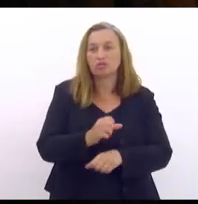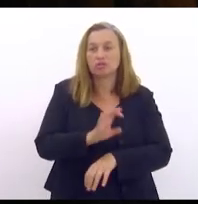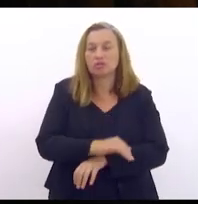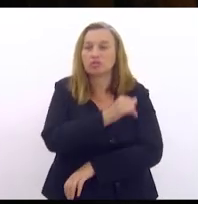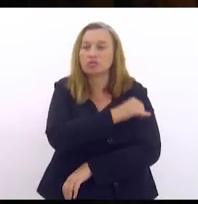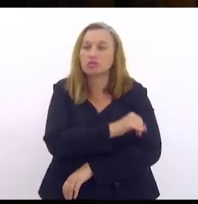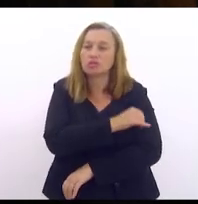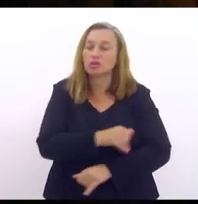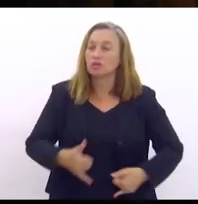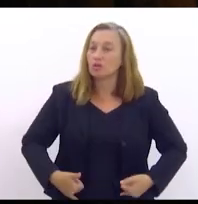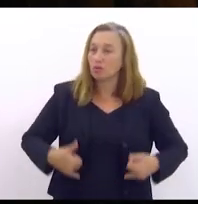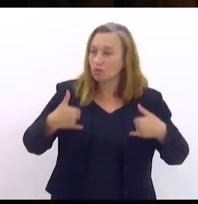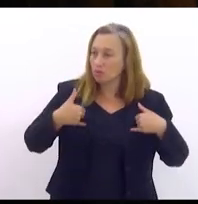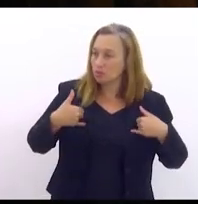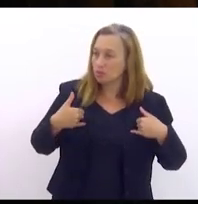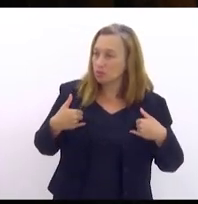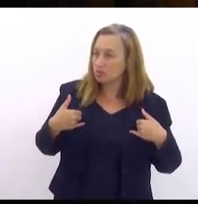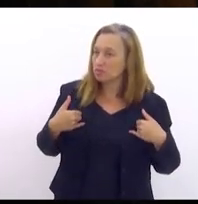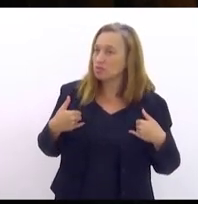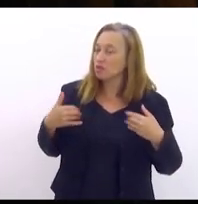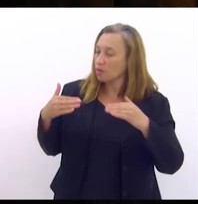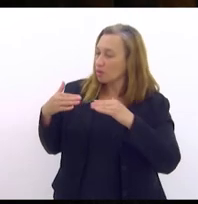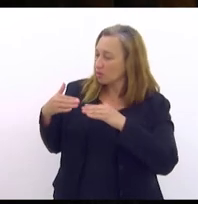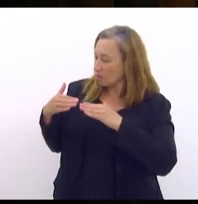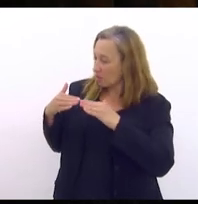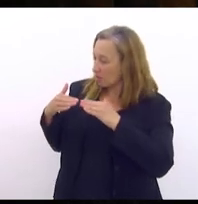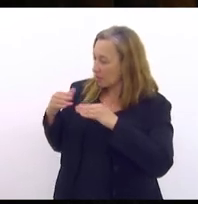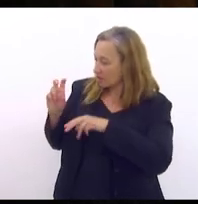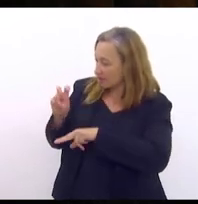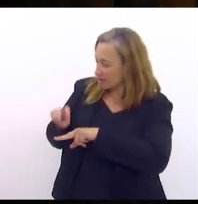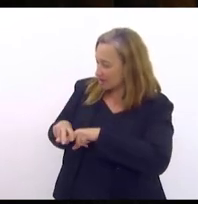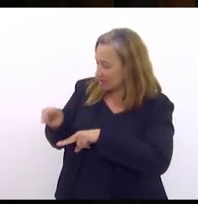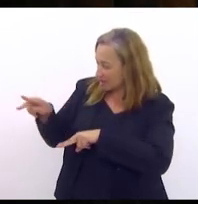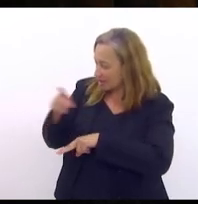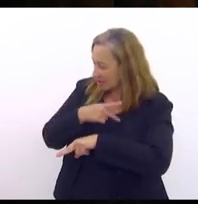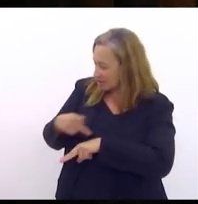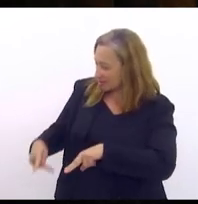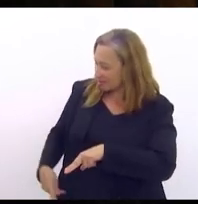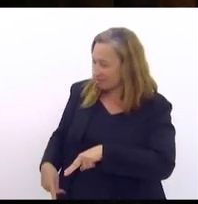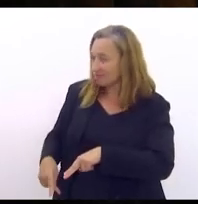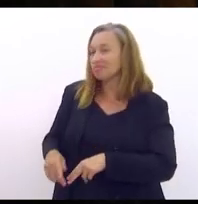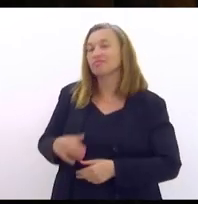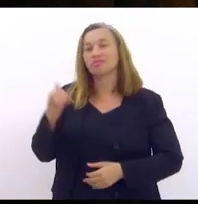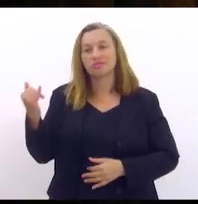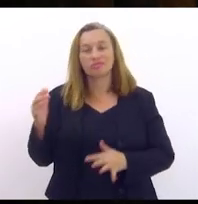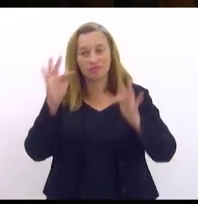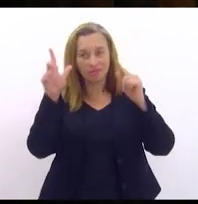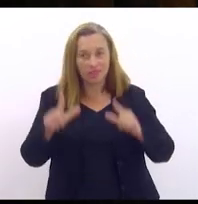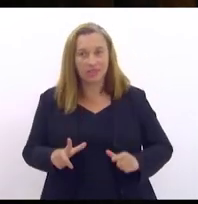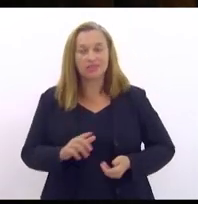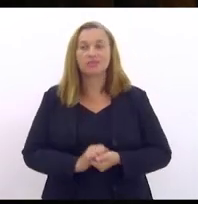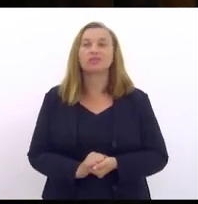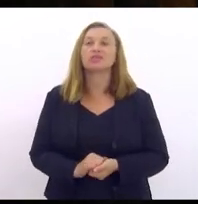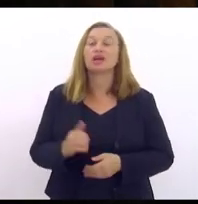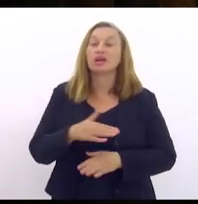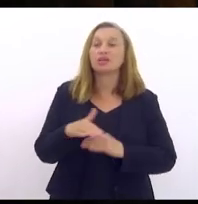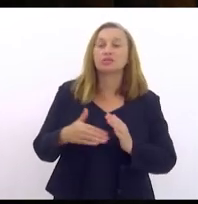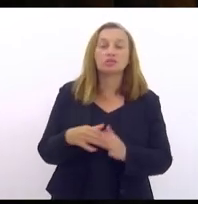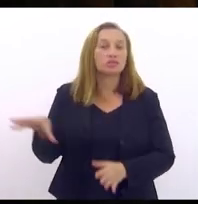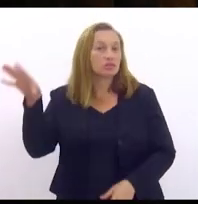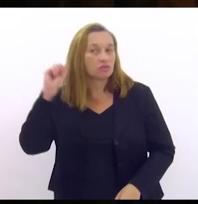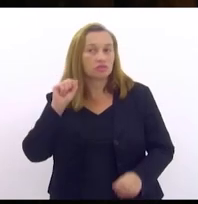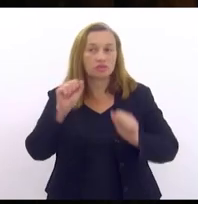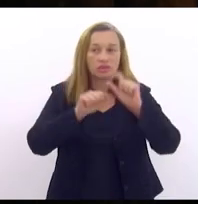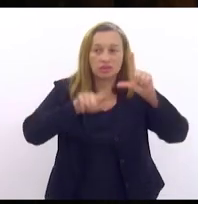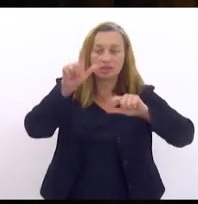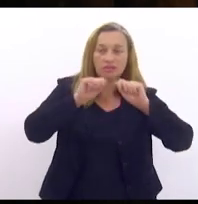Excelência combina muito com essa cadeira, fico muito feliz de estar sendo presidido por Vossa Excelência. A todos aqueles que nos ouvem pela TV